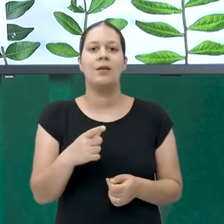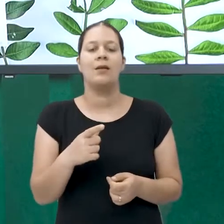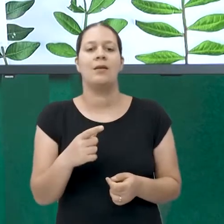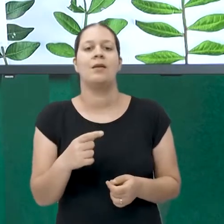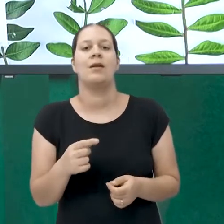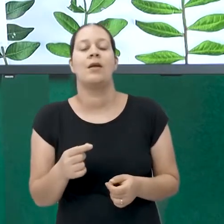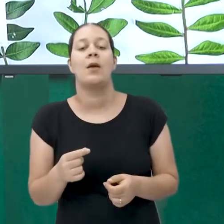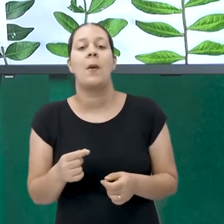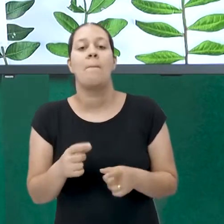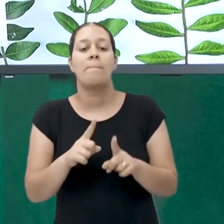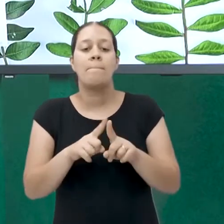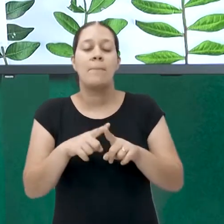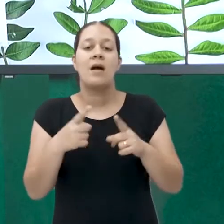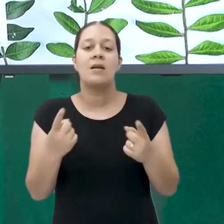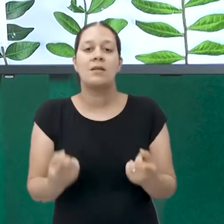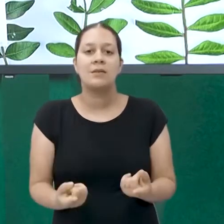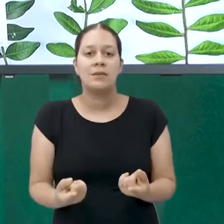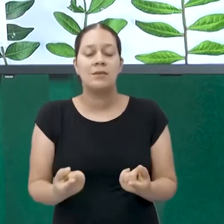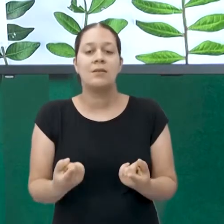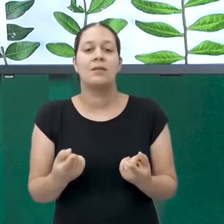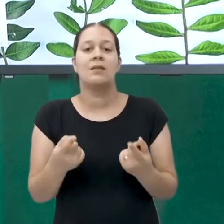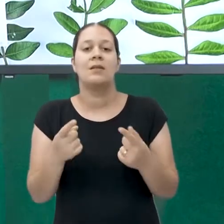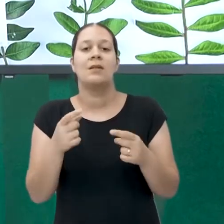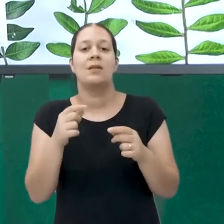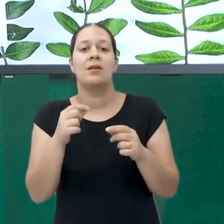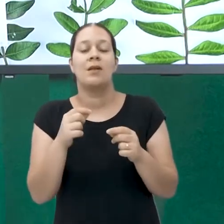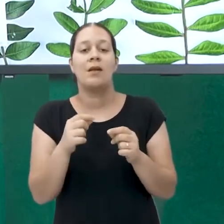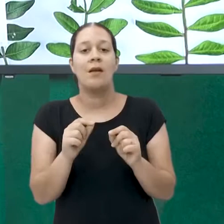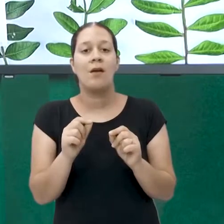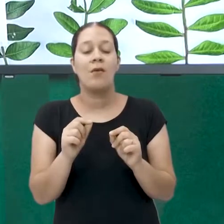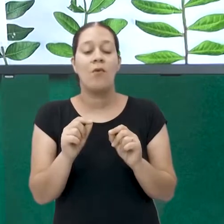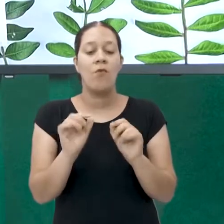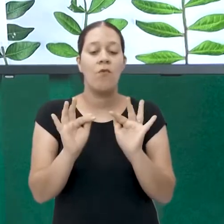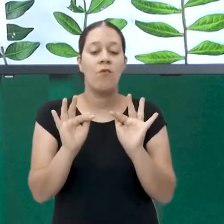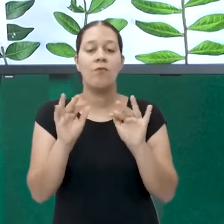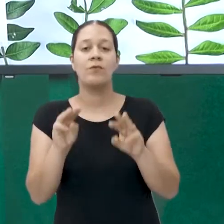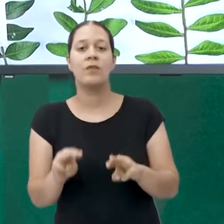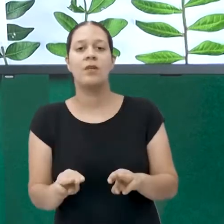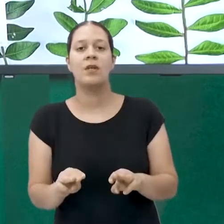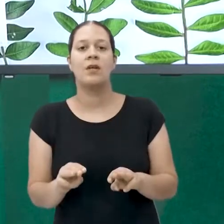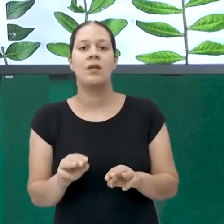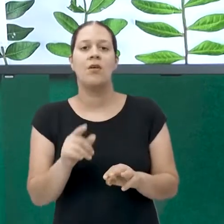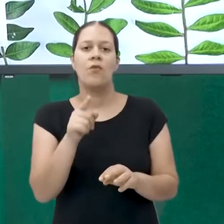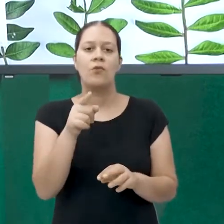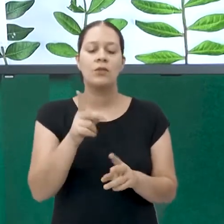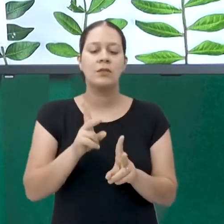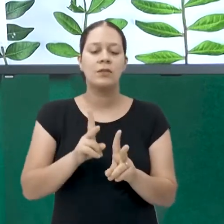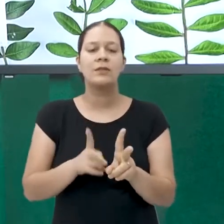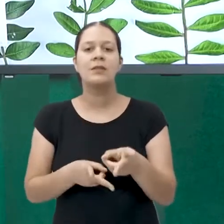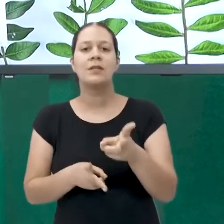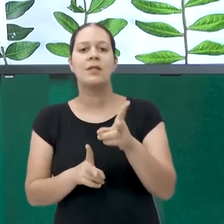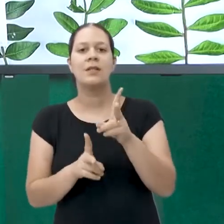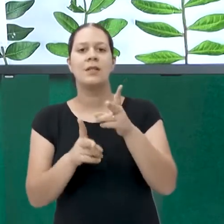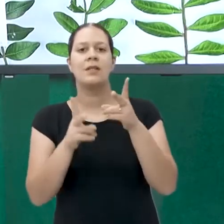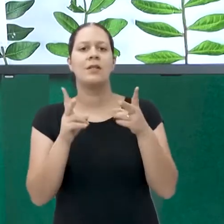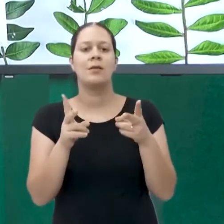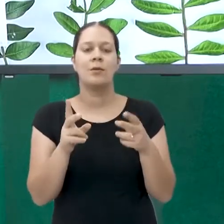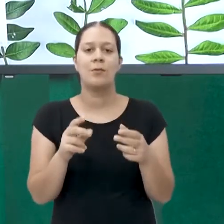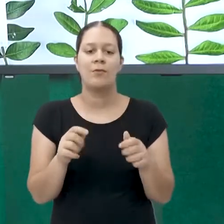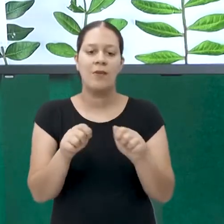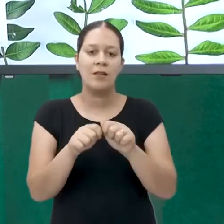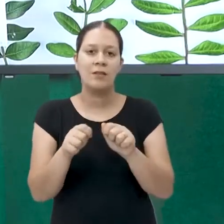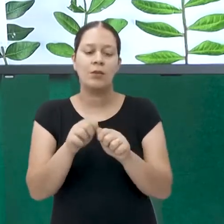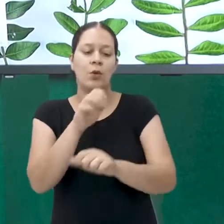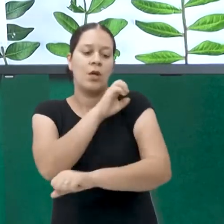envolvidas diferentes. Mas no fim das contas, ao final de tudo, você está sempre produzindo o quê? Energia